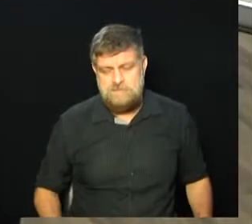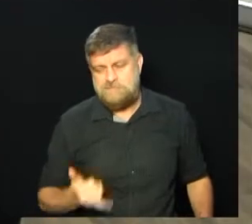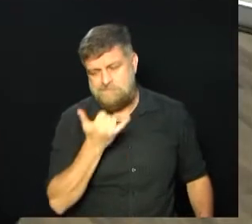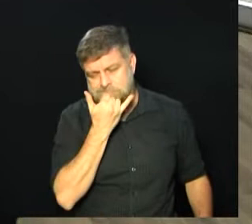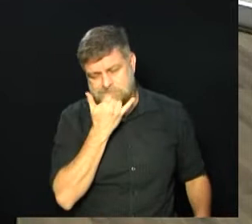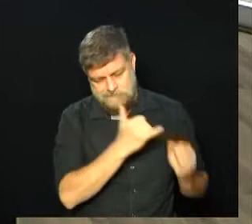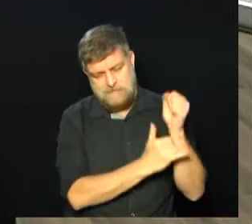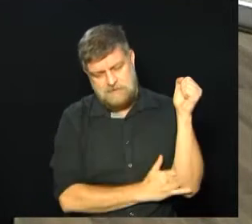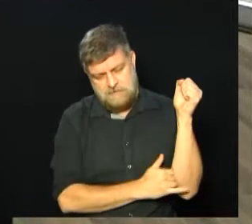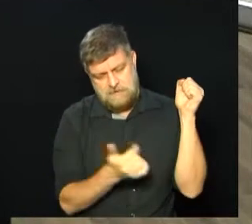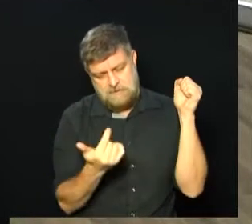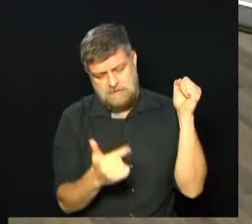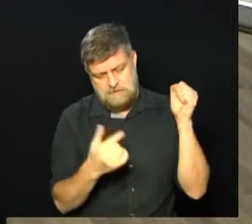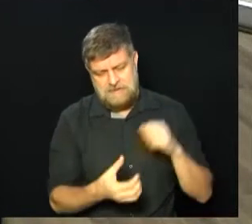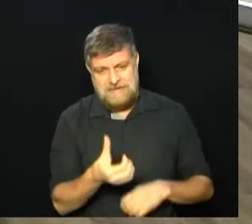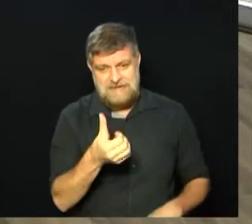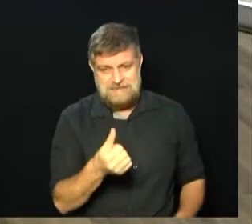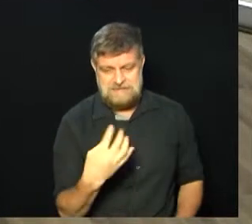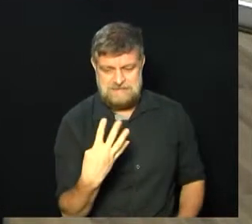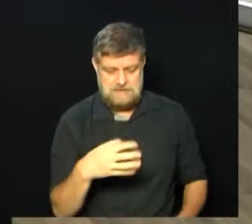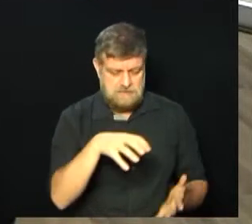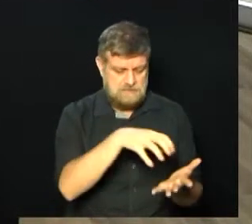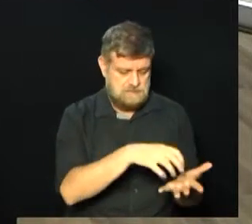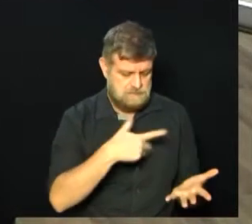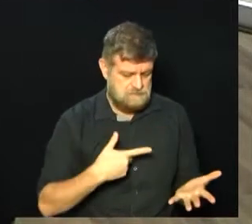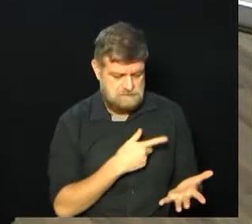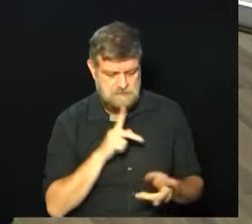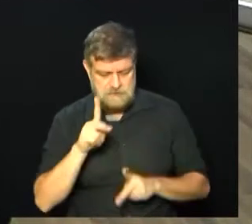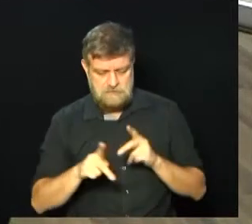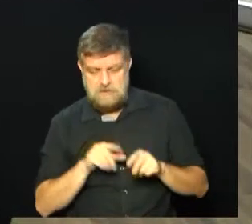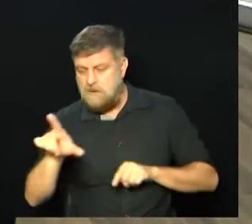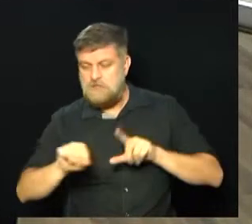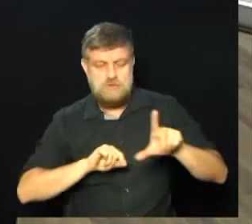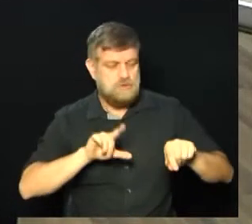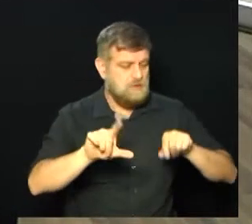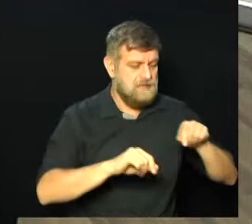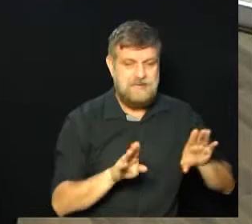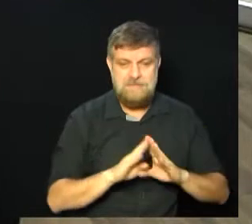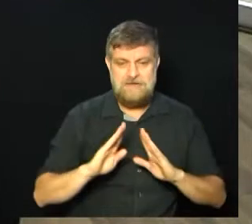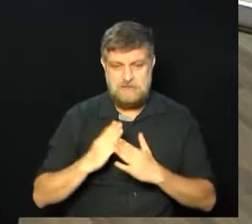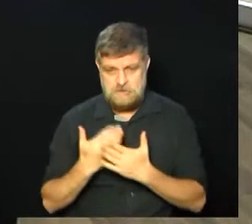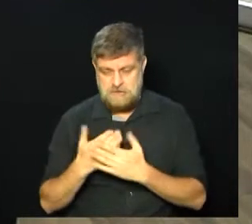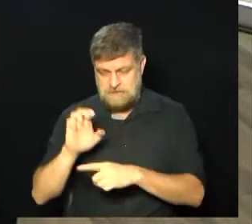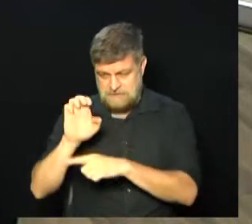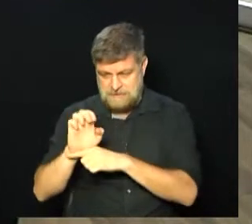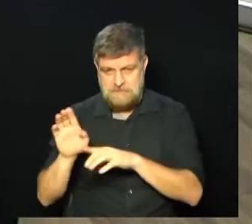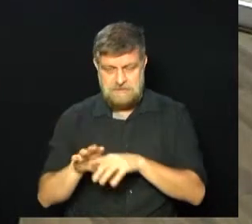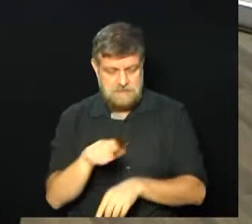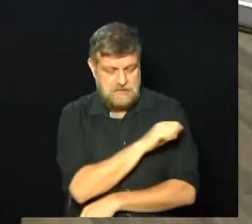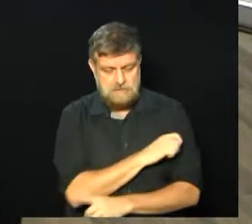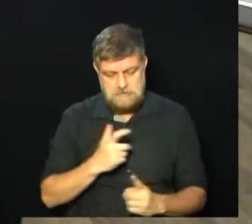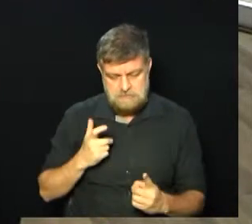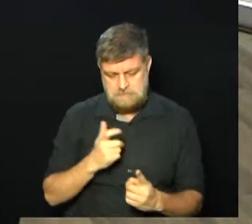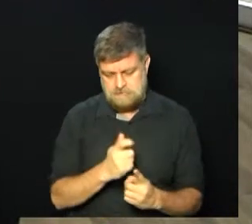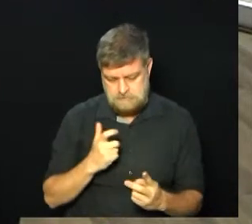desculpa né você disse aí 64 pontos disponíveis para a população e Escola Estadual também vai começar a aplicar nos nossos